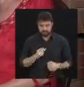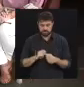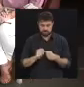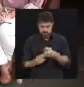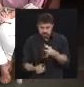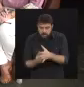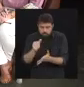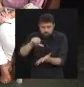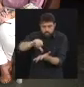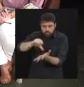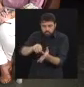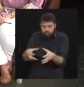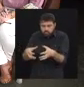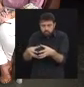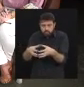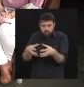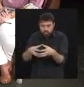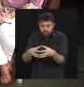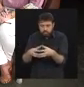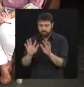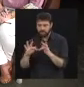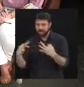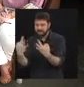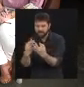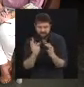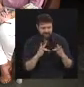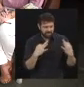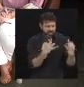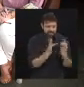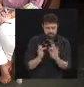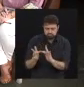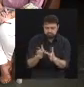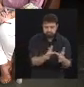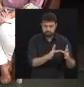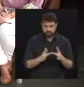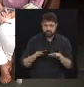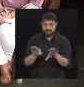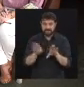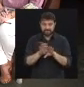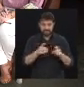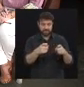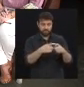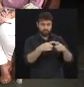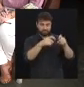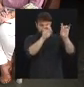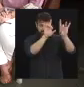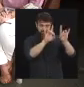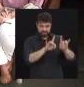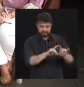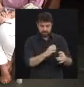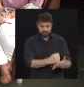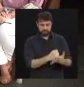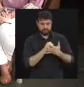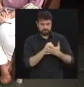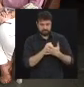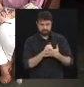núcleo, conhecendo outras famílias nessas clínicas e também dos especialistas, né? Que vêm